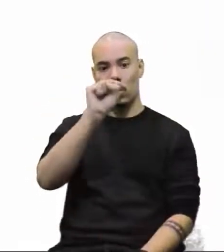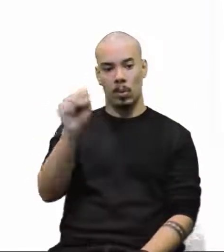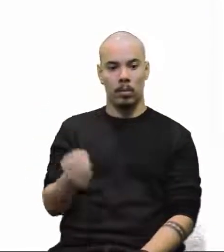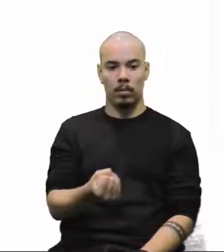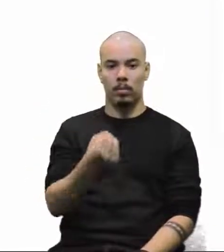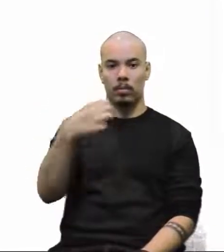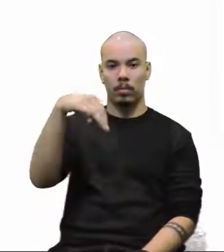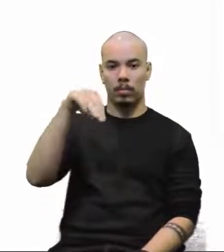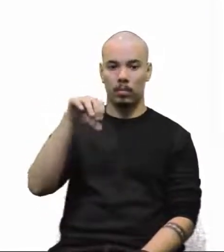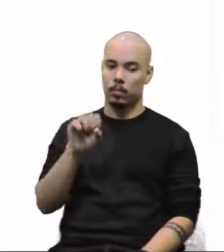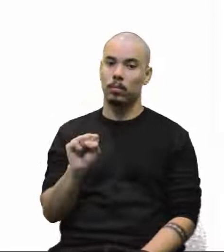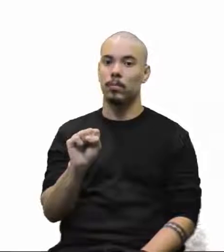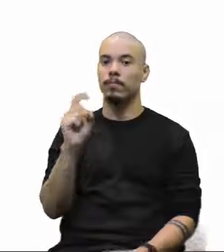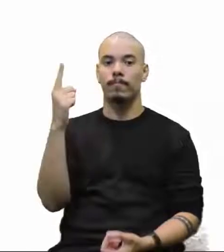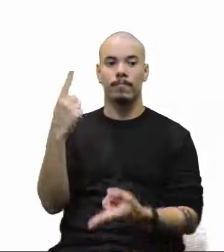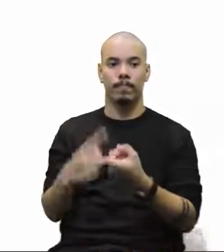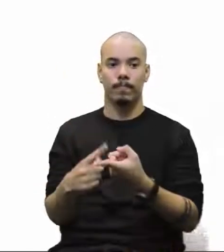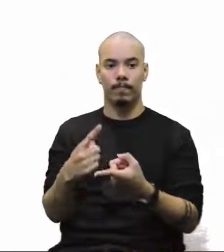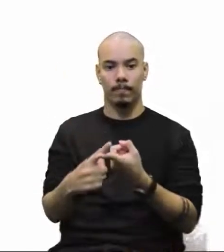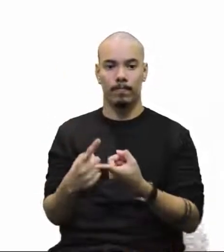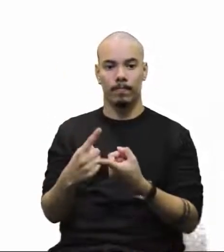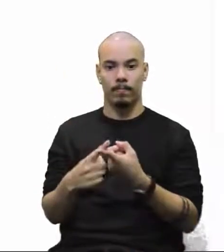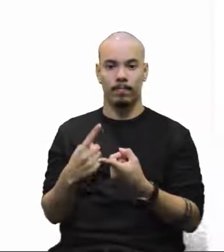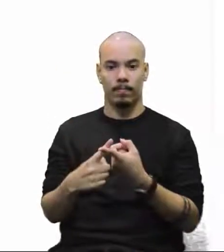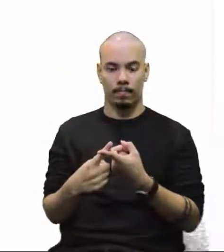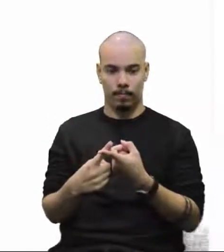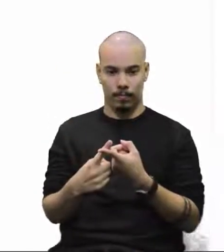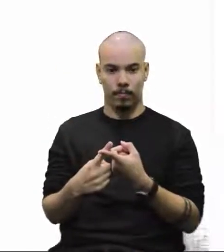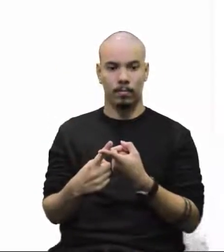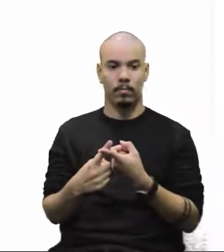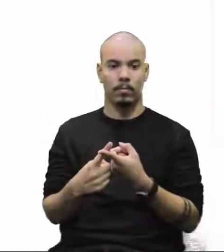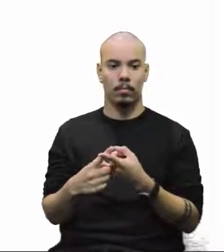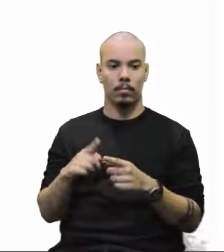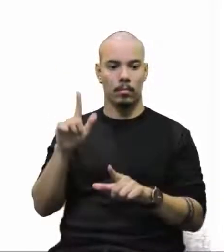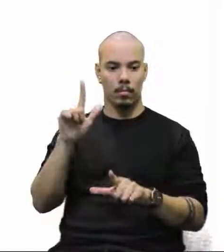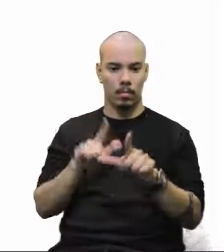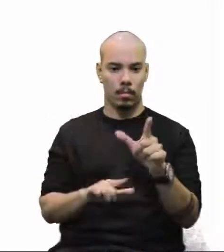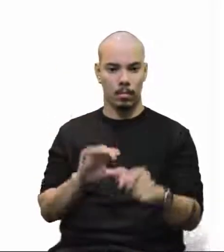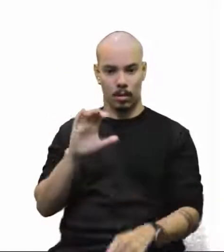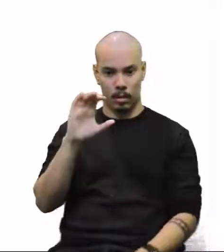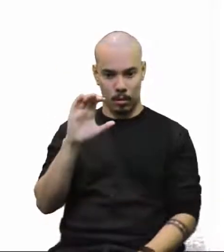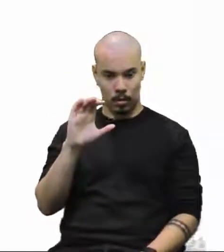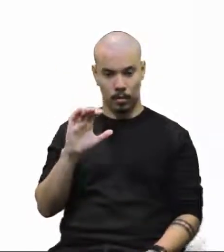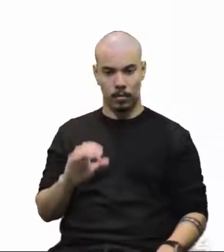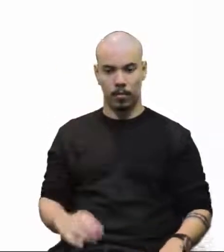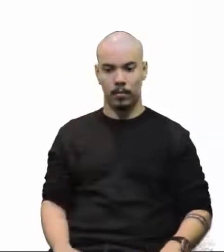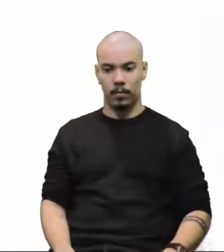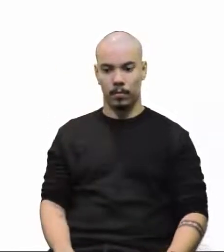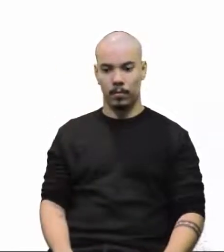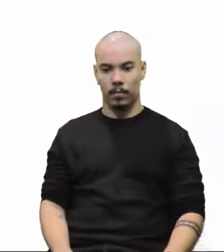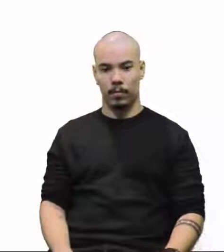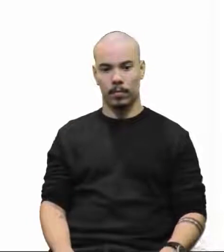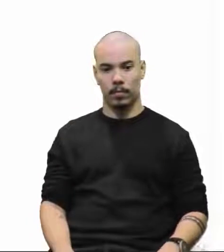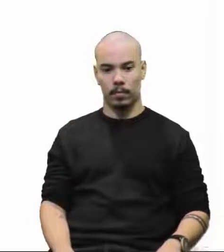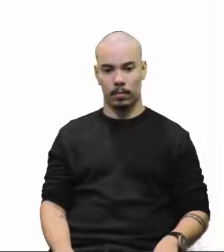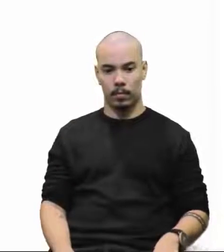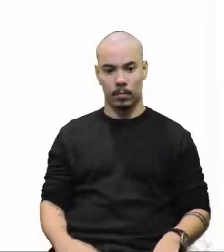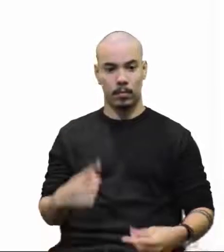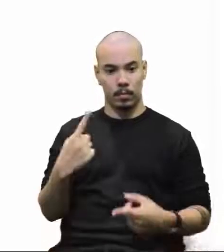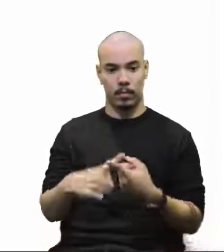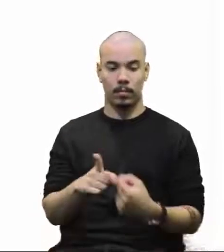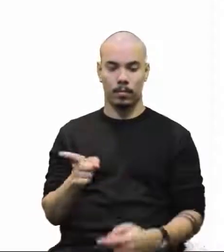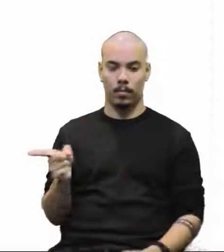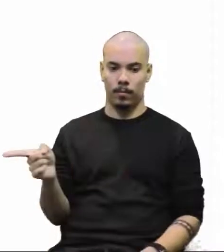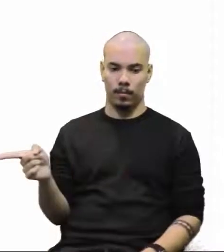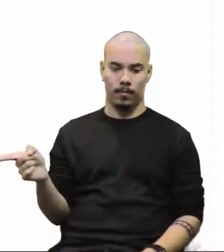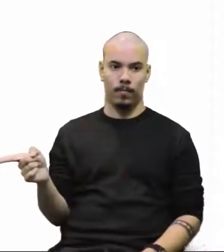metros por segundo. Isso. Por quê? Lá na frente, aí letra C, né? 0,008. Tá aqui, ó.